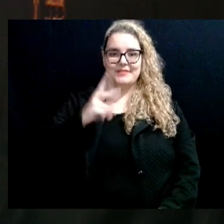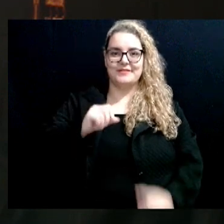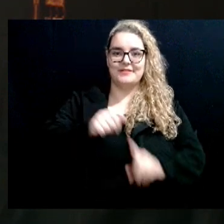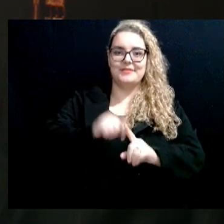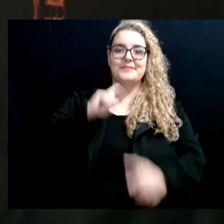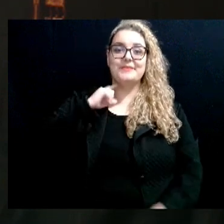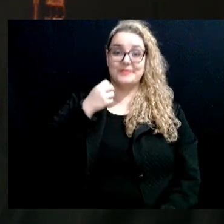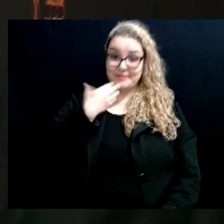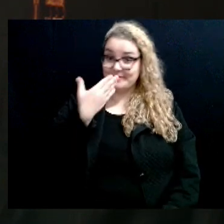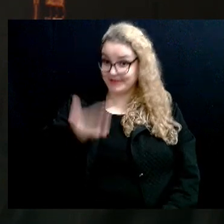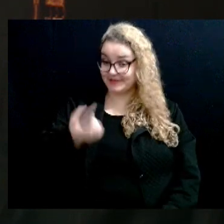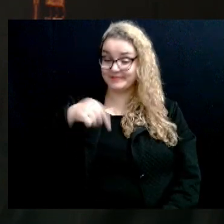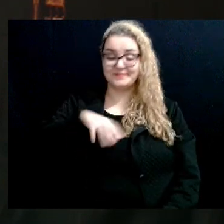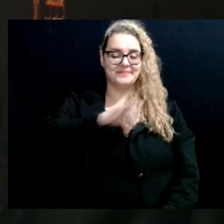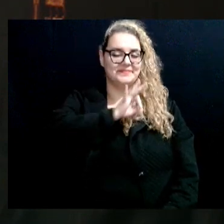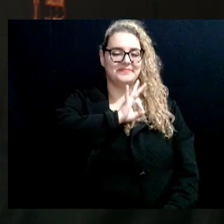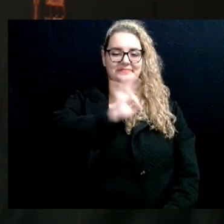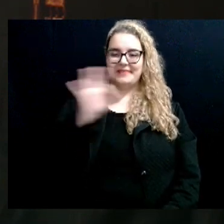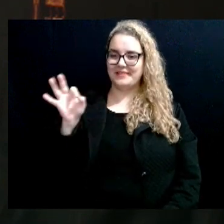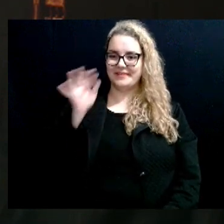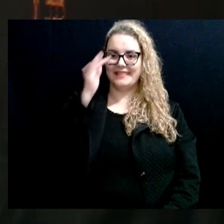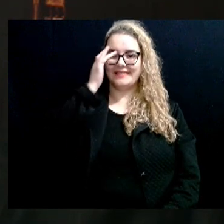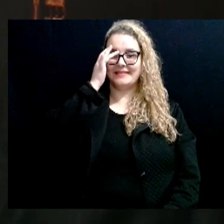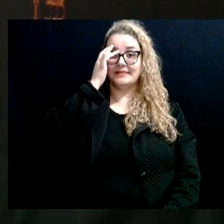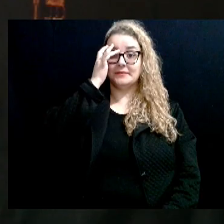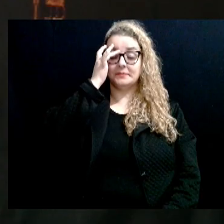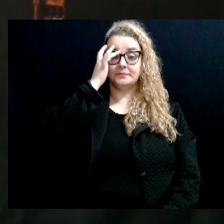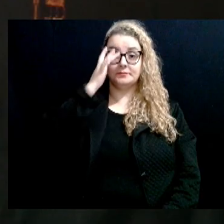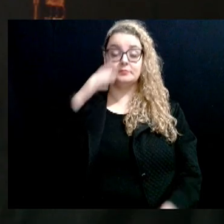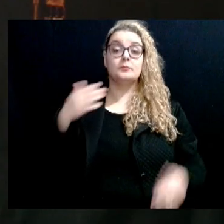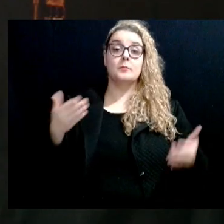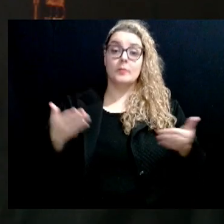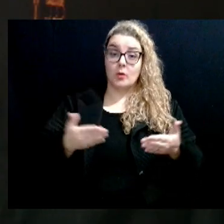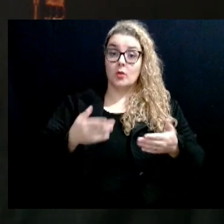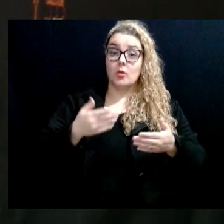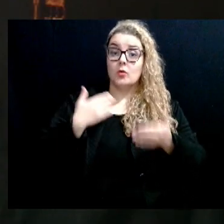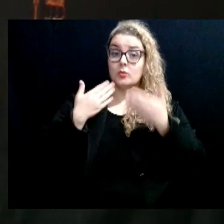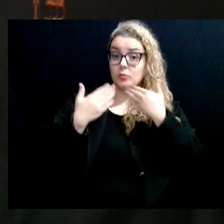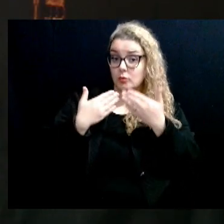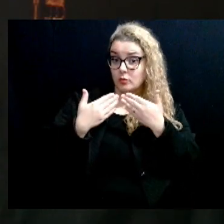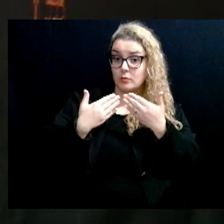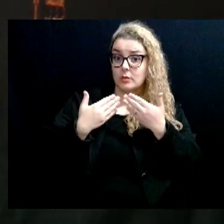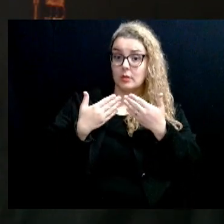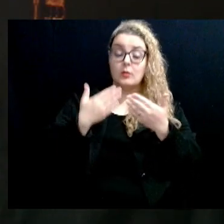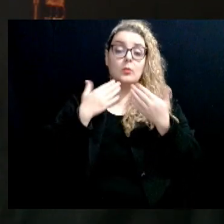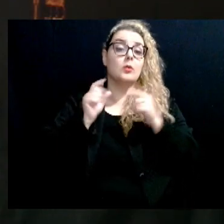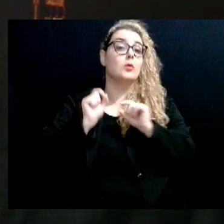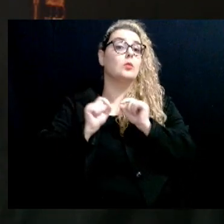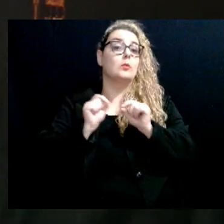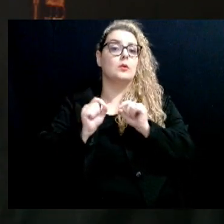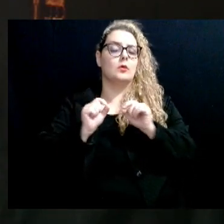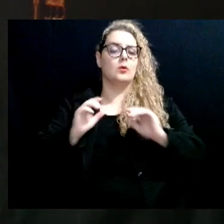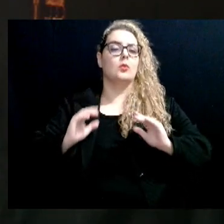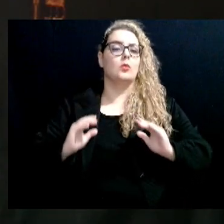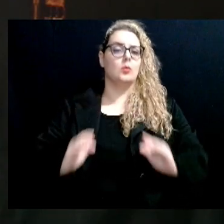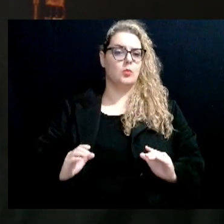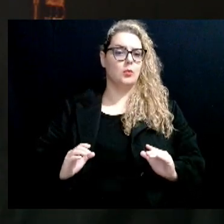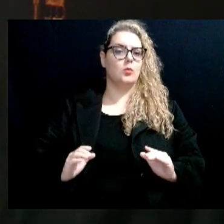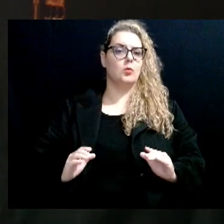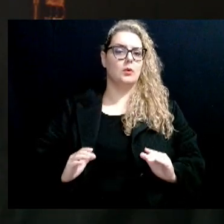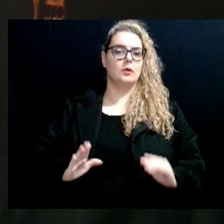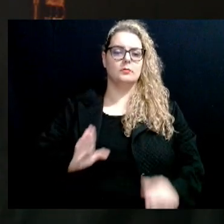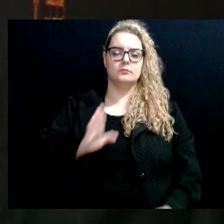aqui? Tudo ótimo! E hoje vamos conversar sobre um comportamento